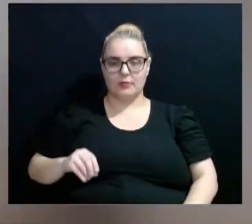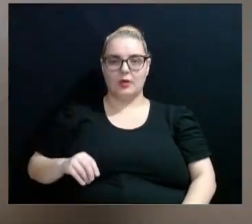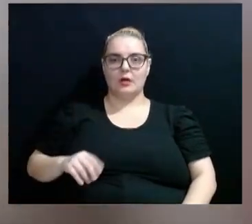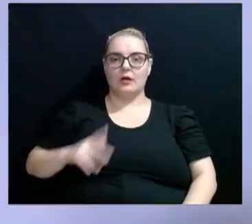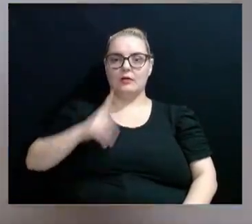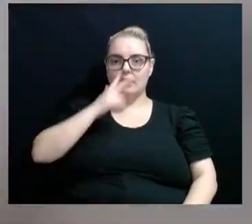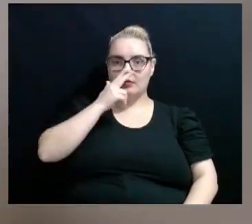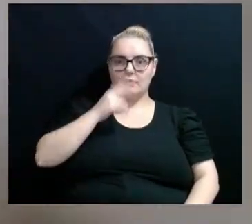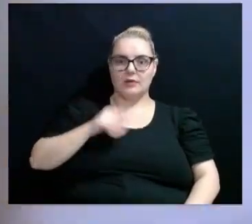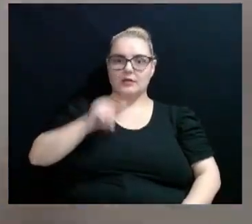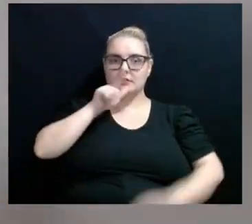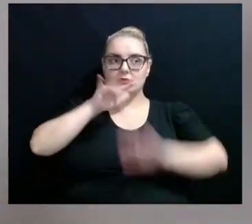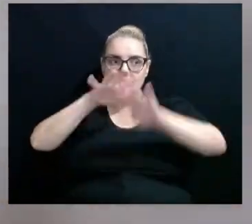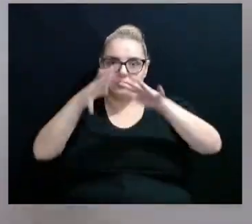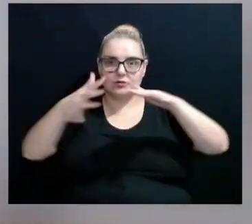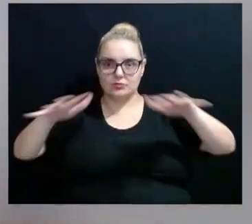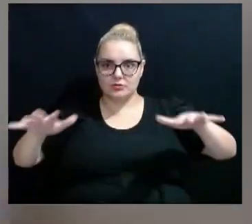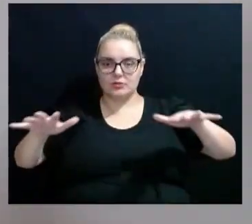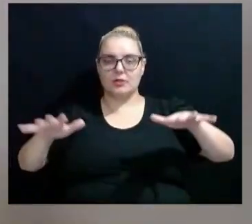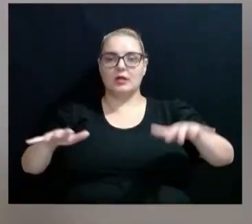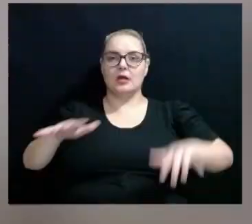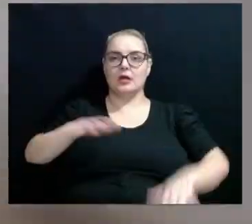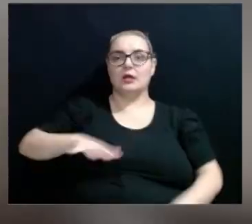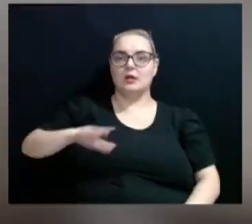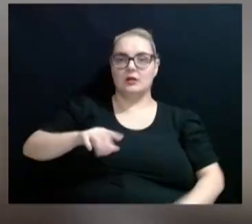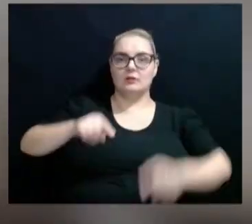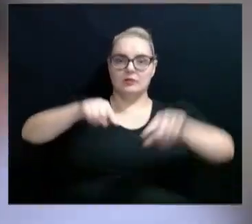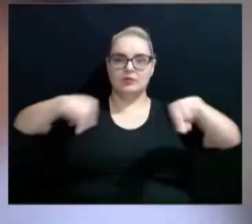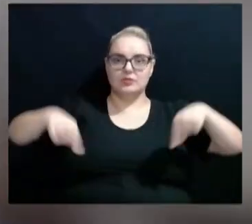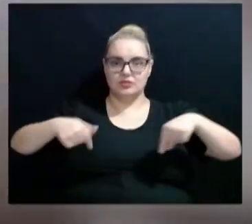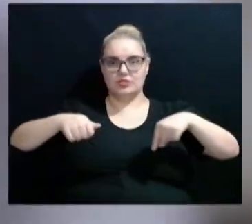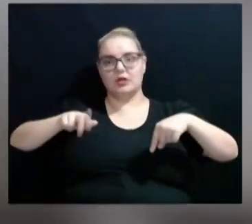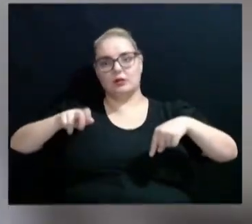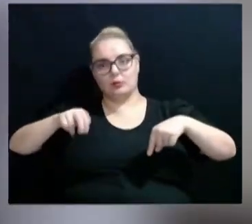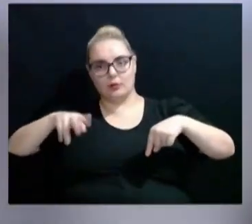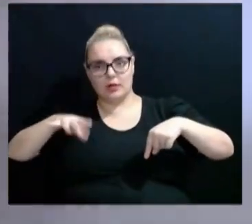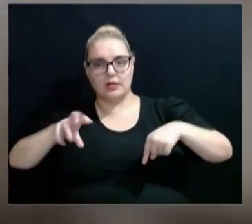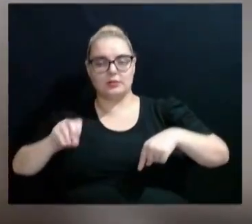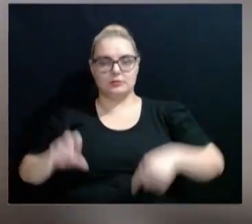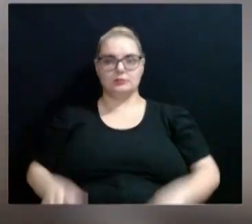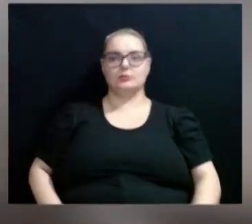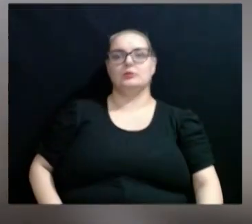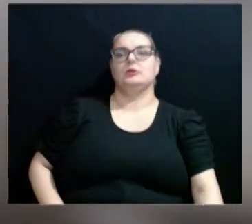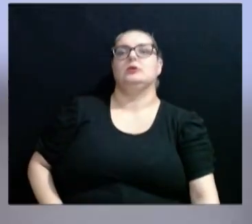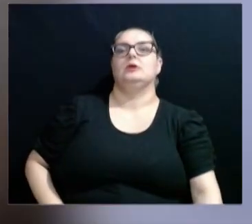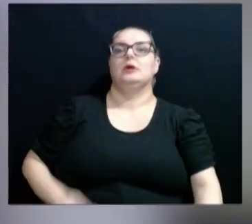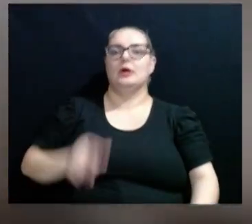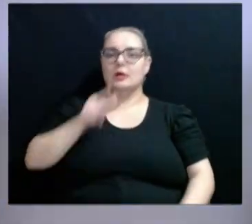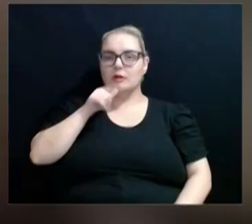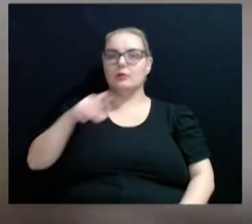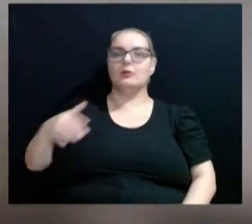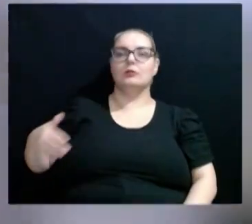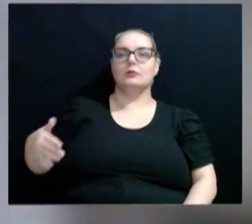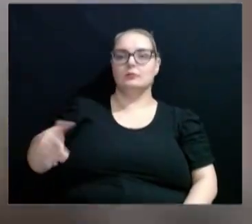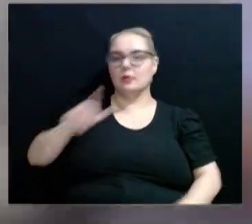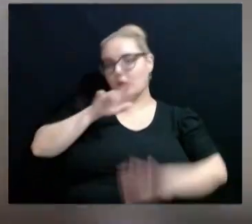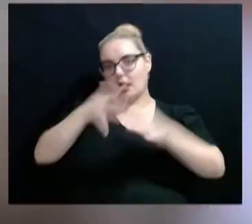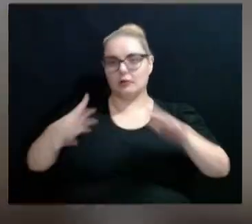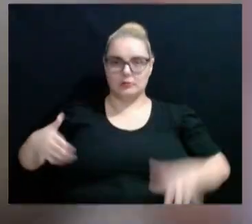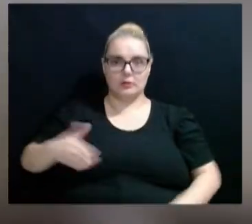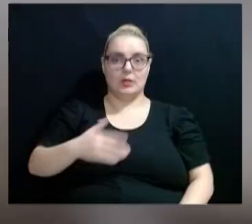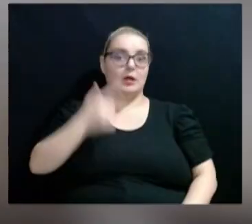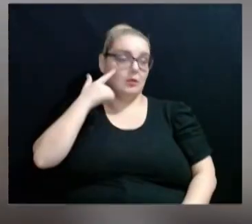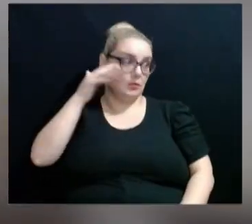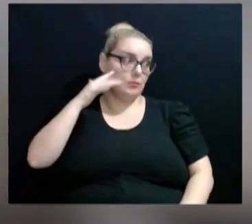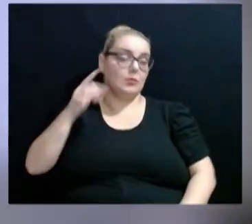cabeça, então vai Tá. sair uma projeção no teto que vai parecer como se a pessoa estivesse no fundo do mar. Ele vai Sim, ficar numa área de aquários. sim. Então, são aquários